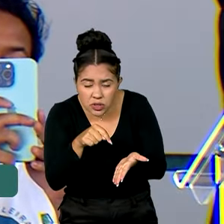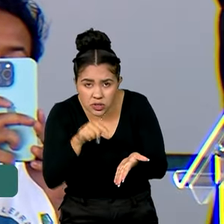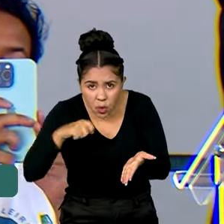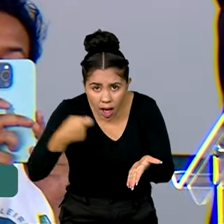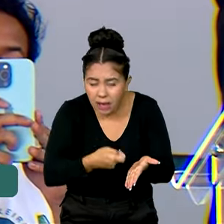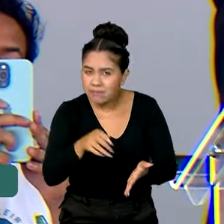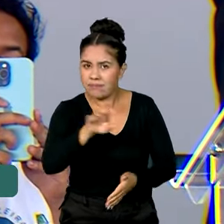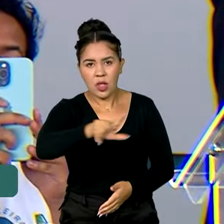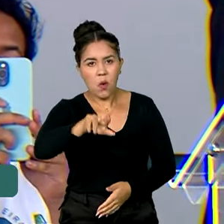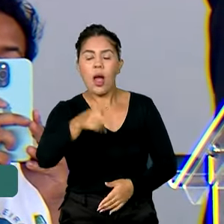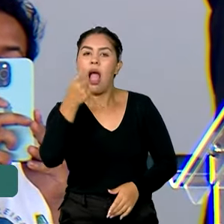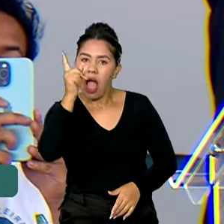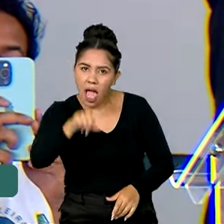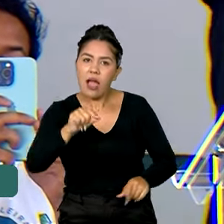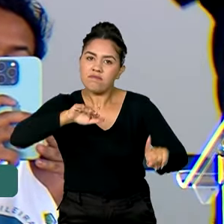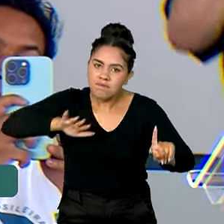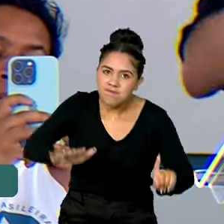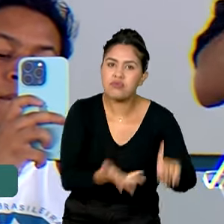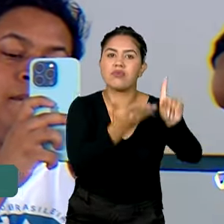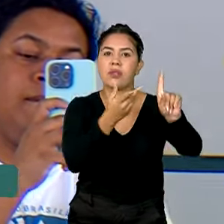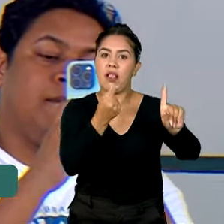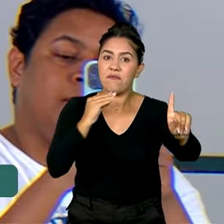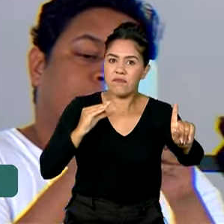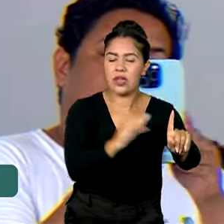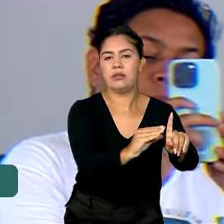que é investimento.